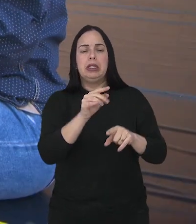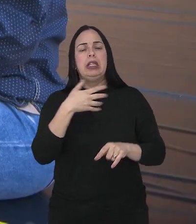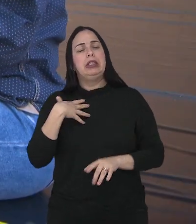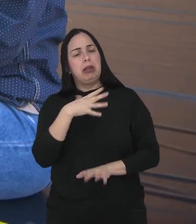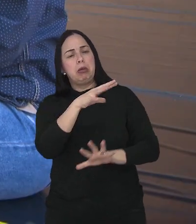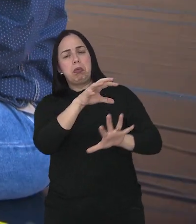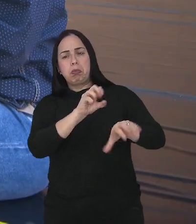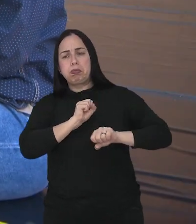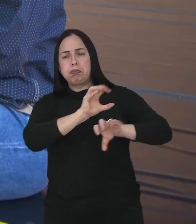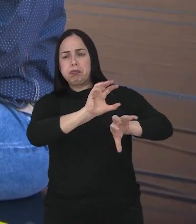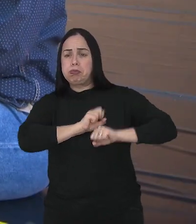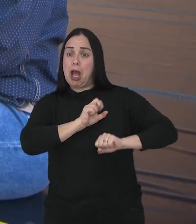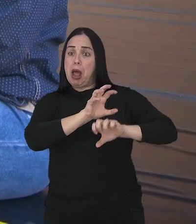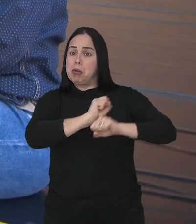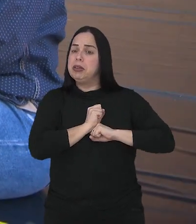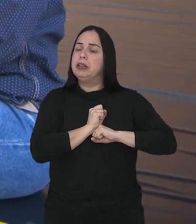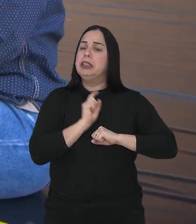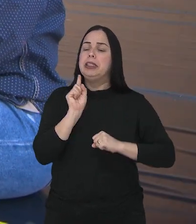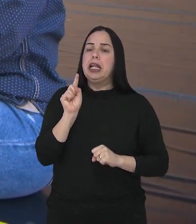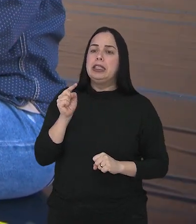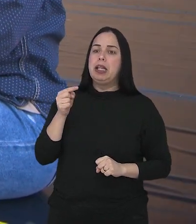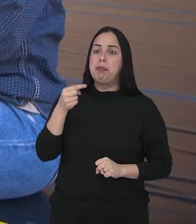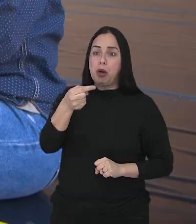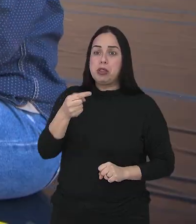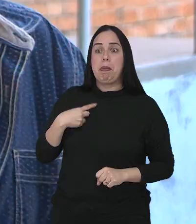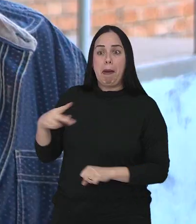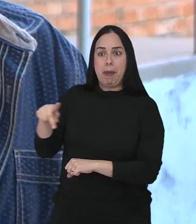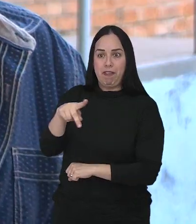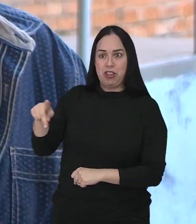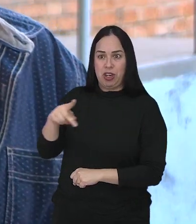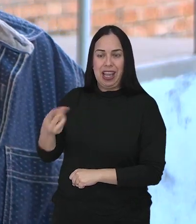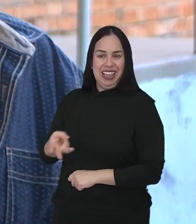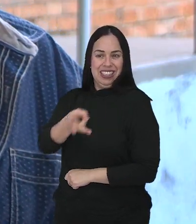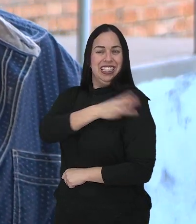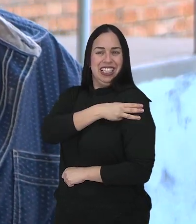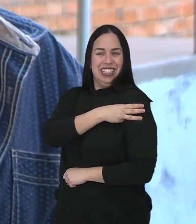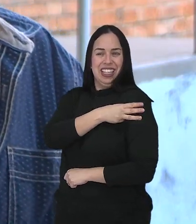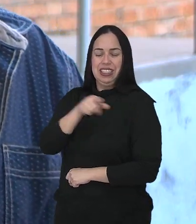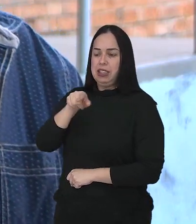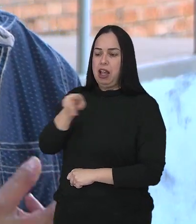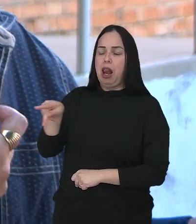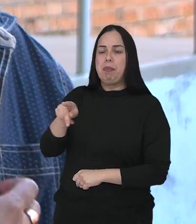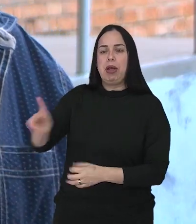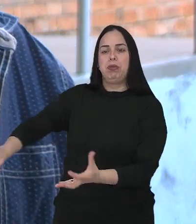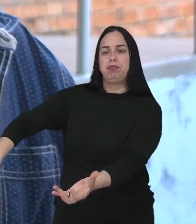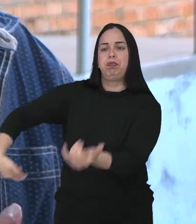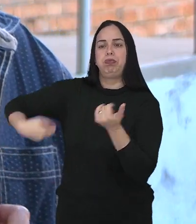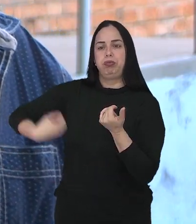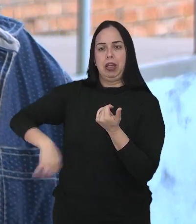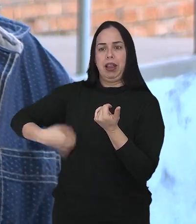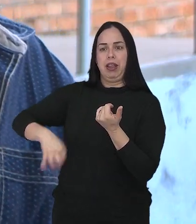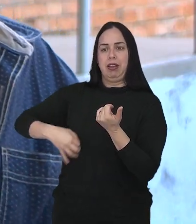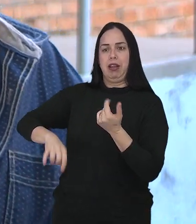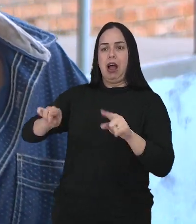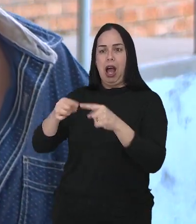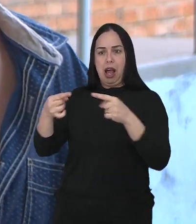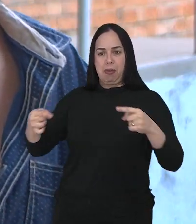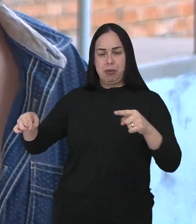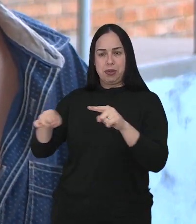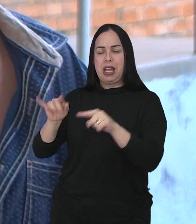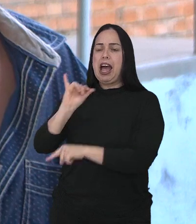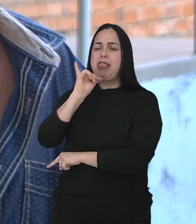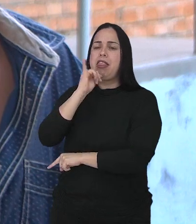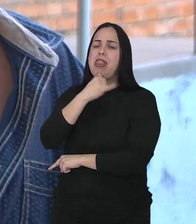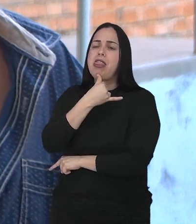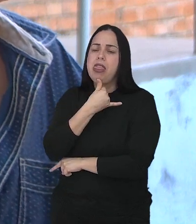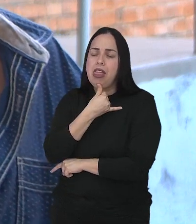fui ouvindo muito, até que uma professora da terceira série pegou um violão e tocou A Tristeza do Jeca